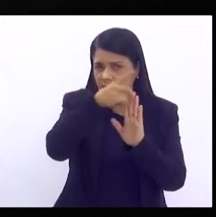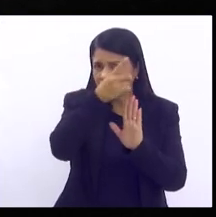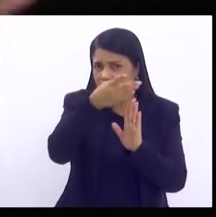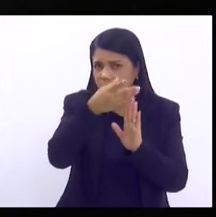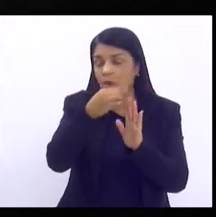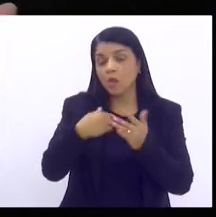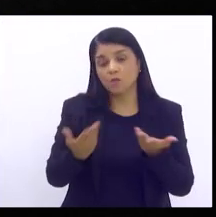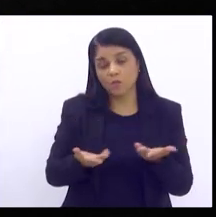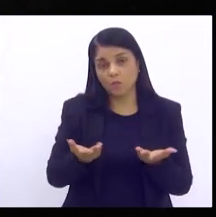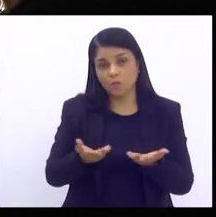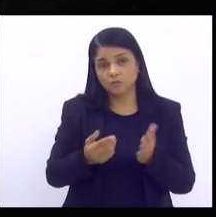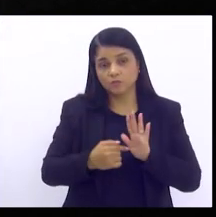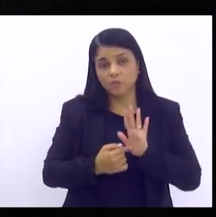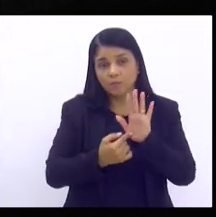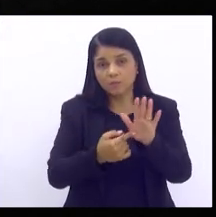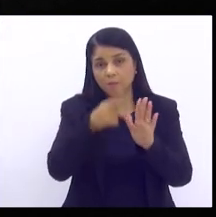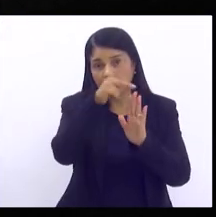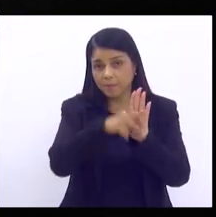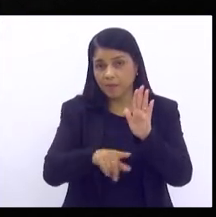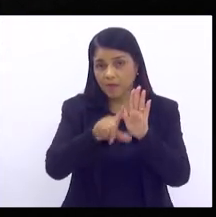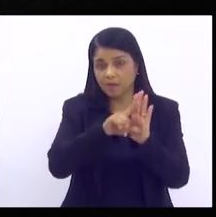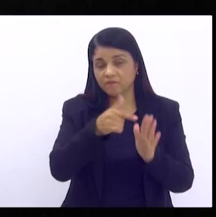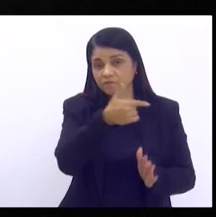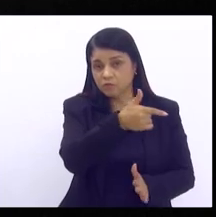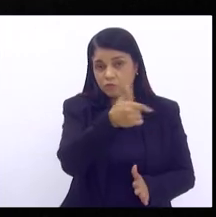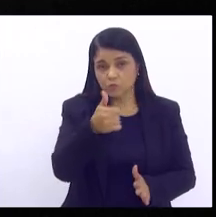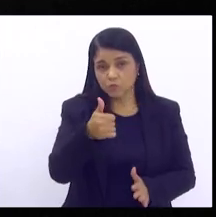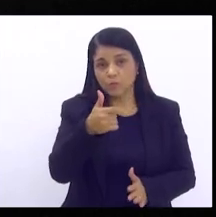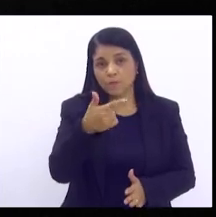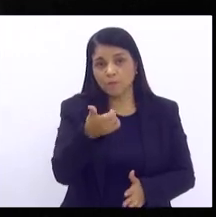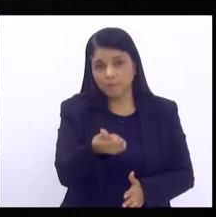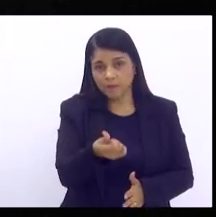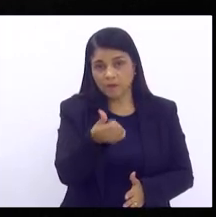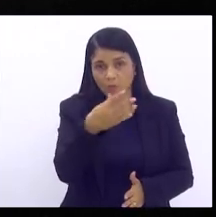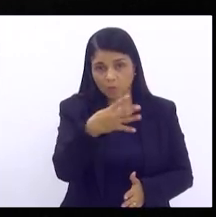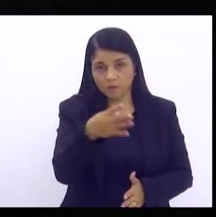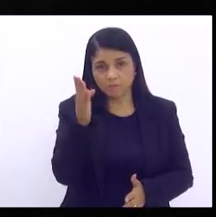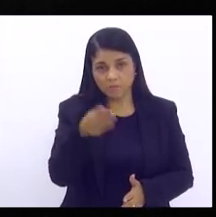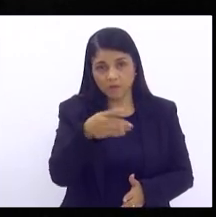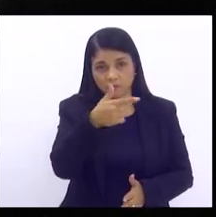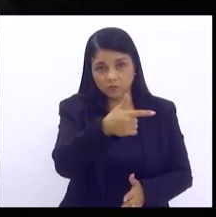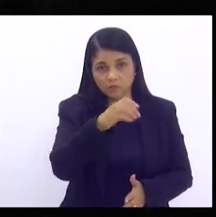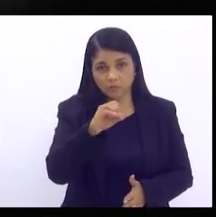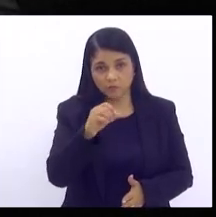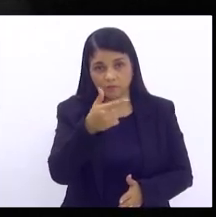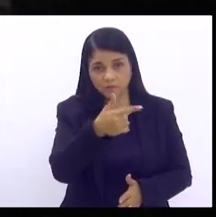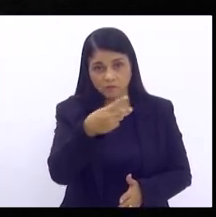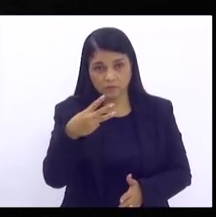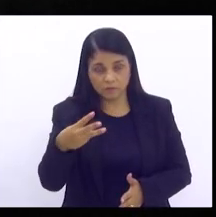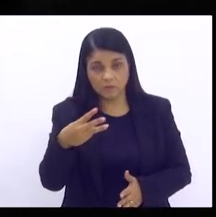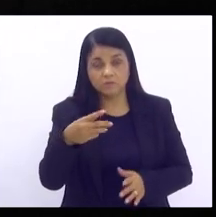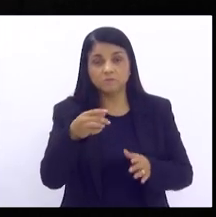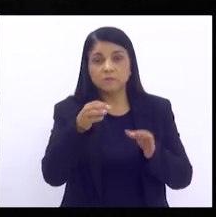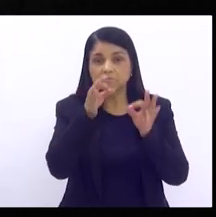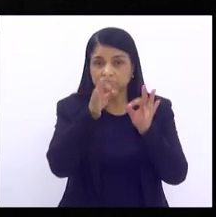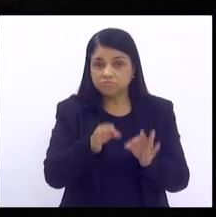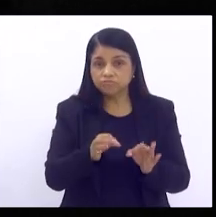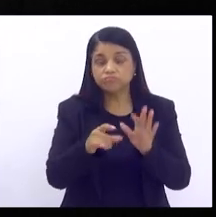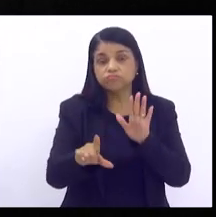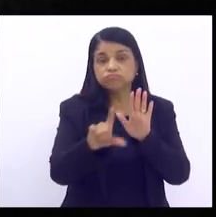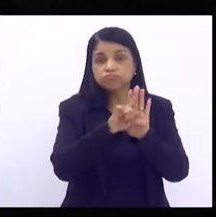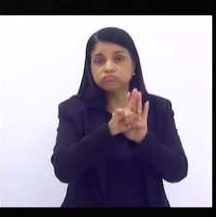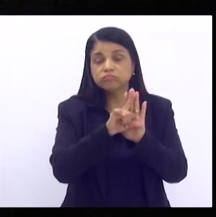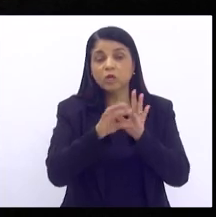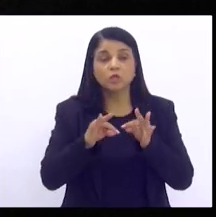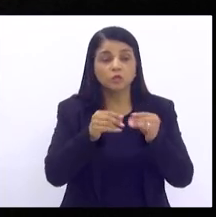eu apresentei essa PL 2164 de 2023 para dar legalidade a todos os